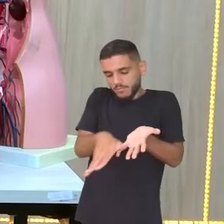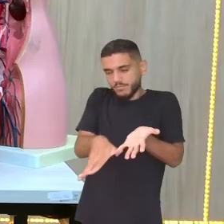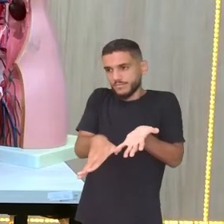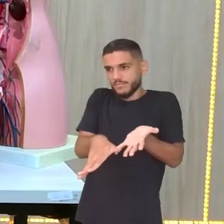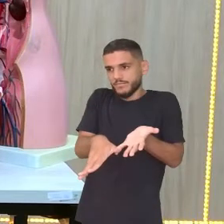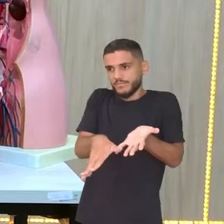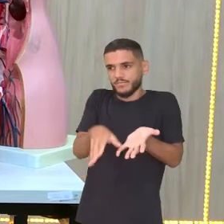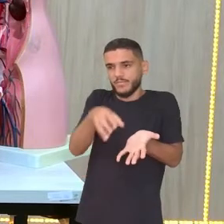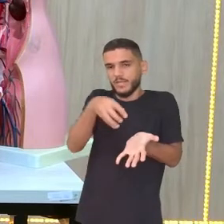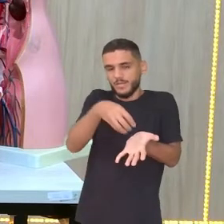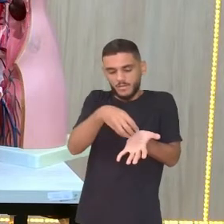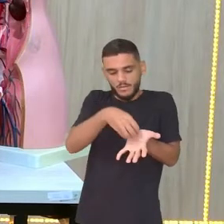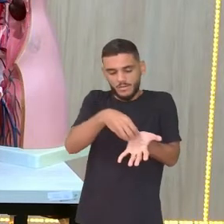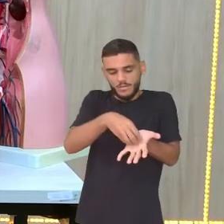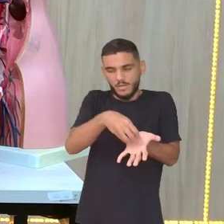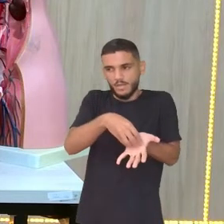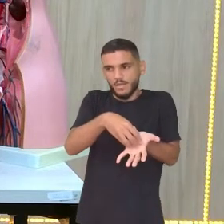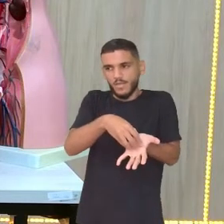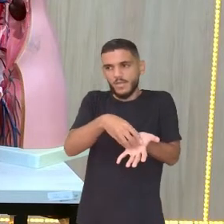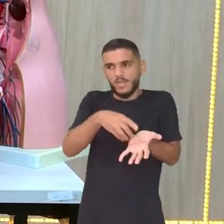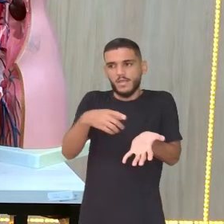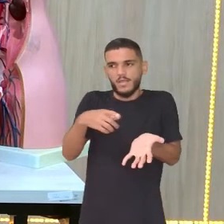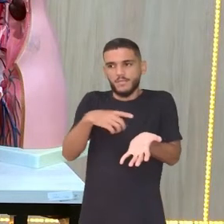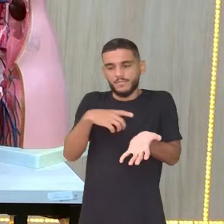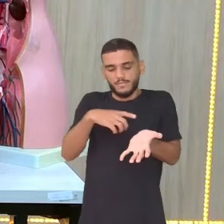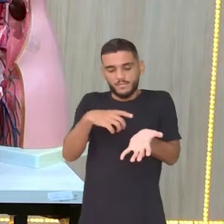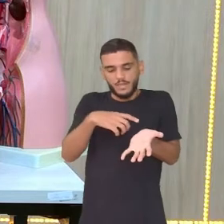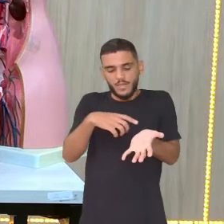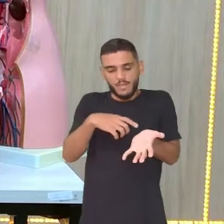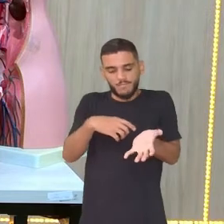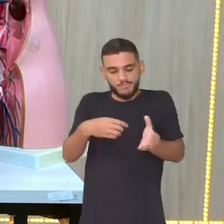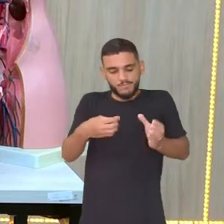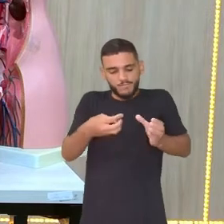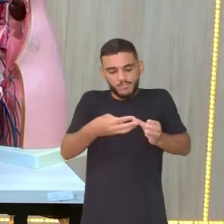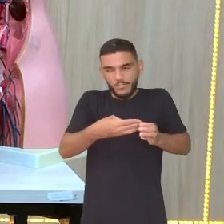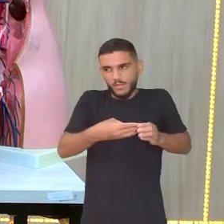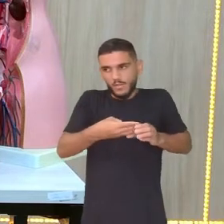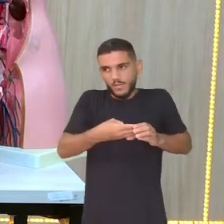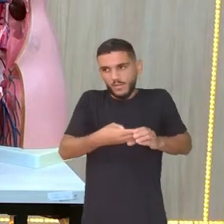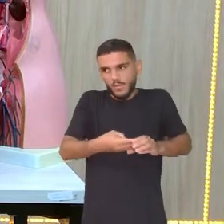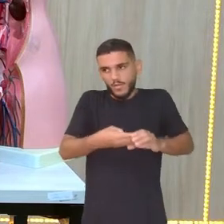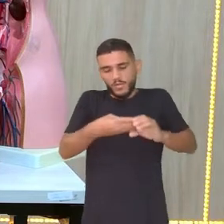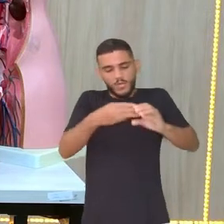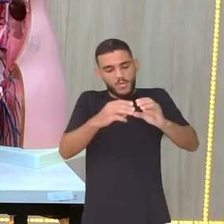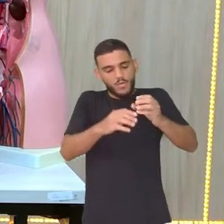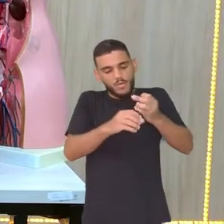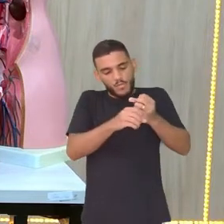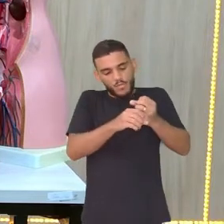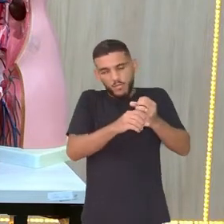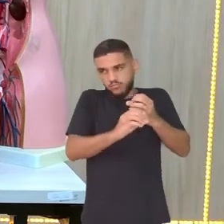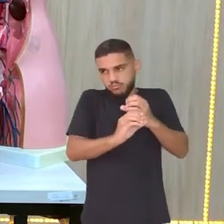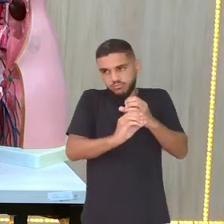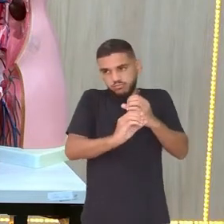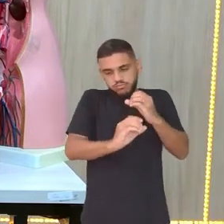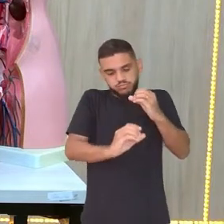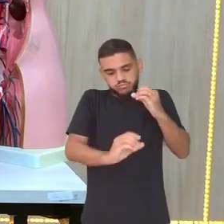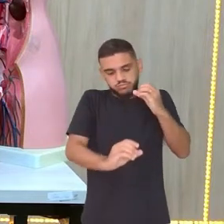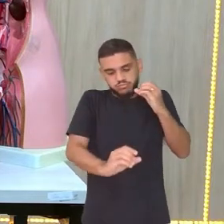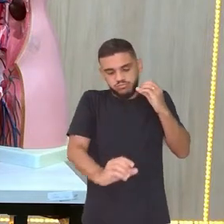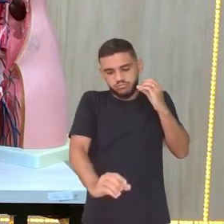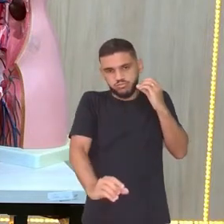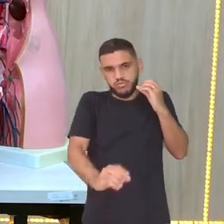tem essa parte mais longa ainda, que é chamada de axônio. É aqui, olha, onde